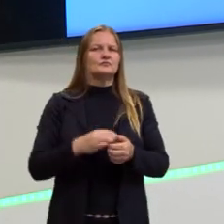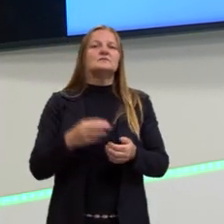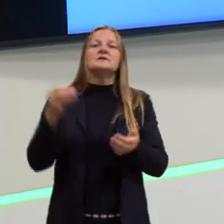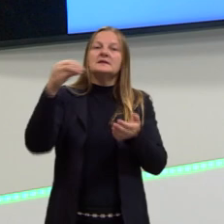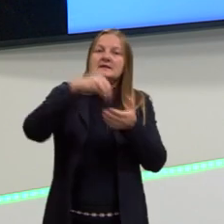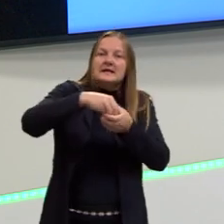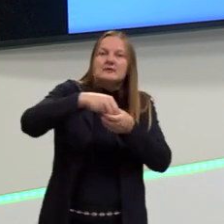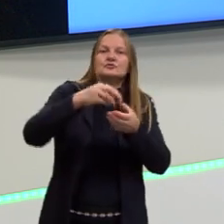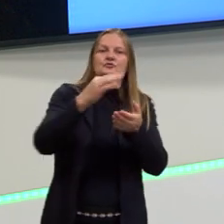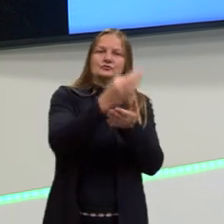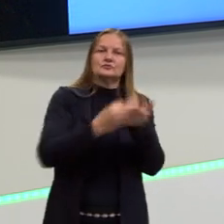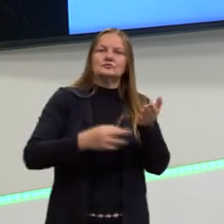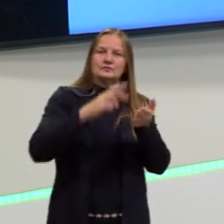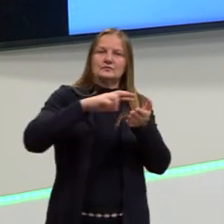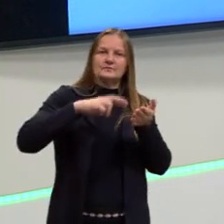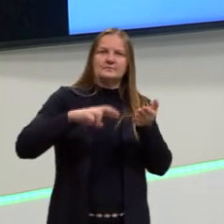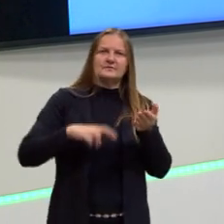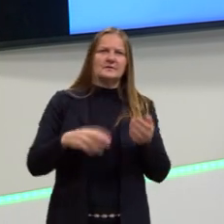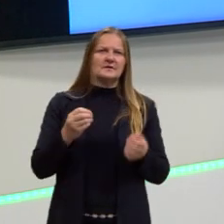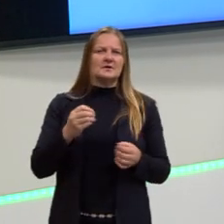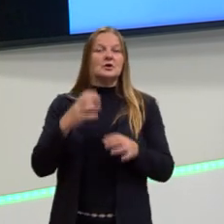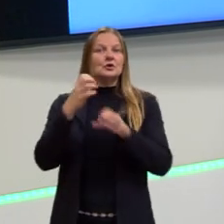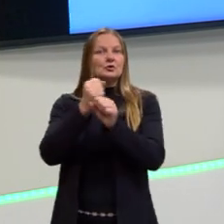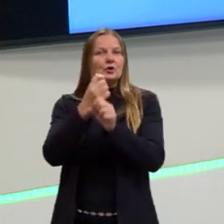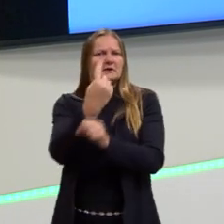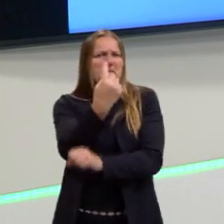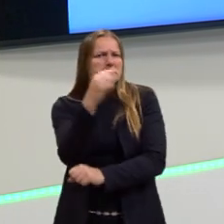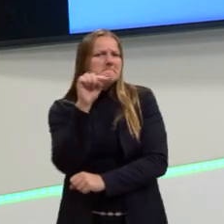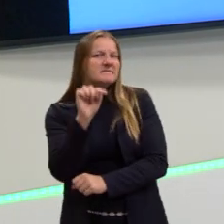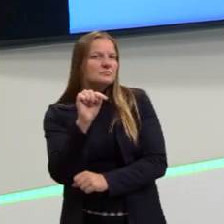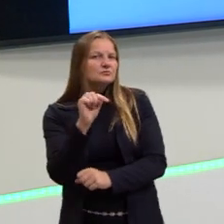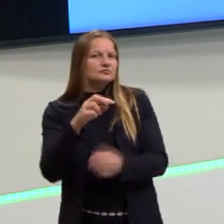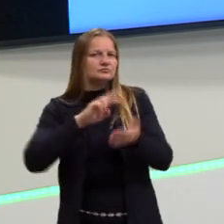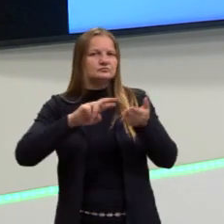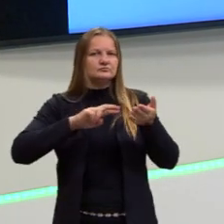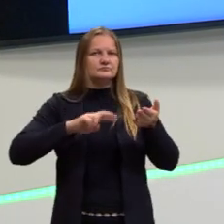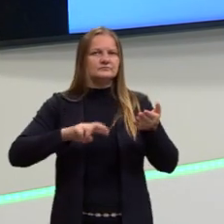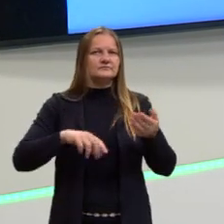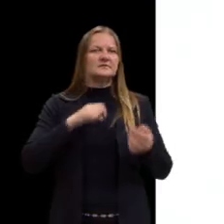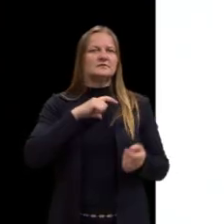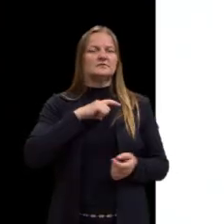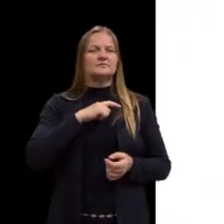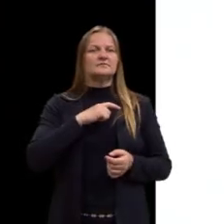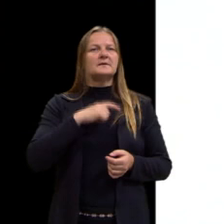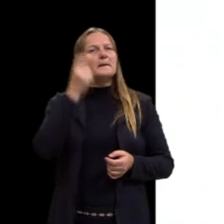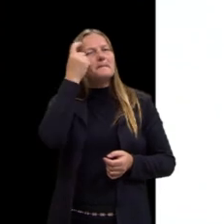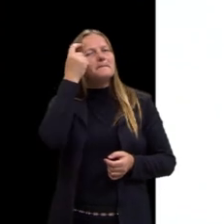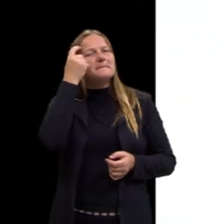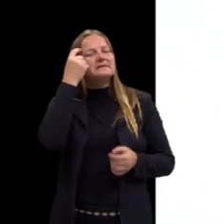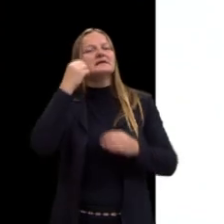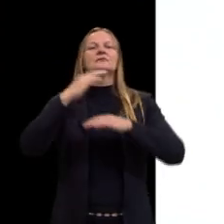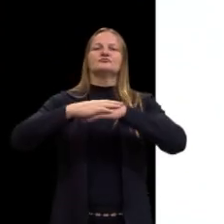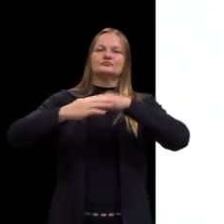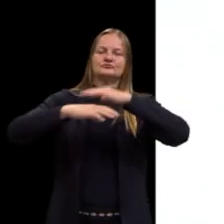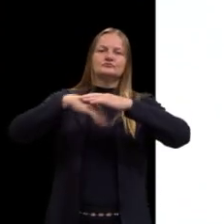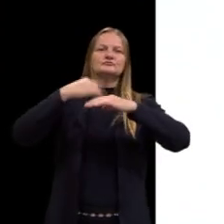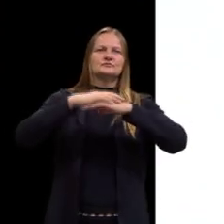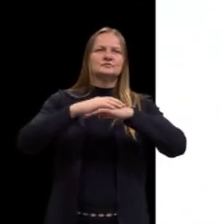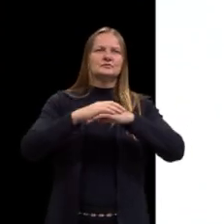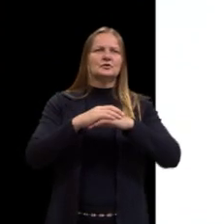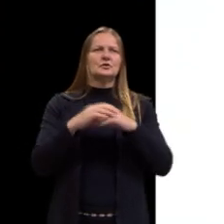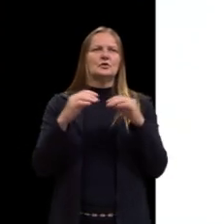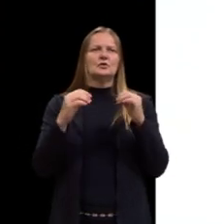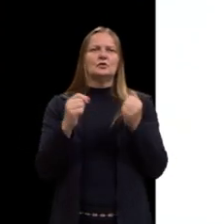redação Lembrando que para alcançar nota 1000 nessa redação então eu vou pensar em construir a minha